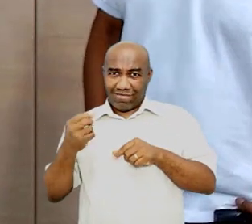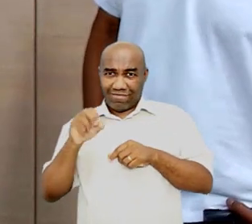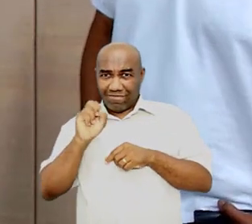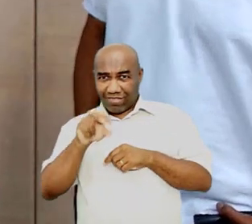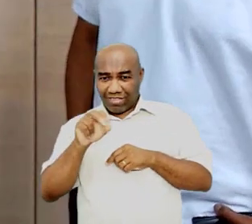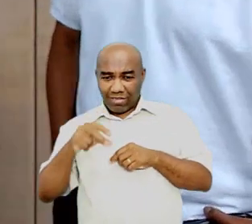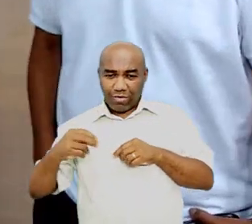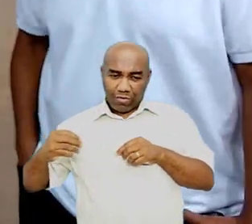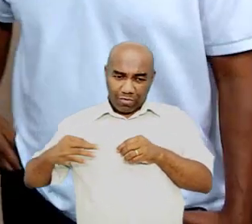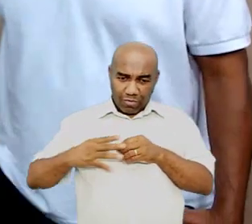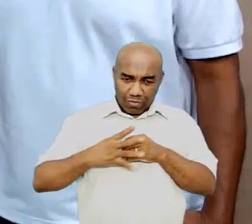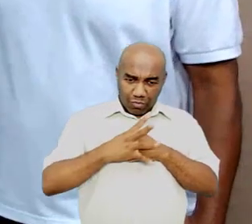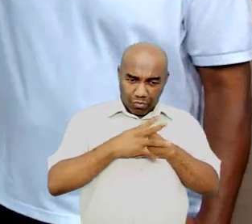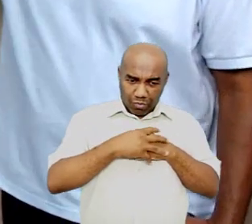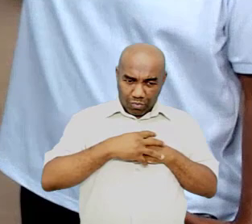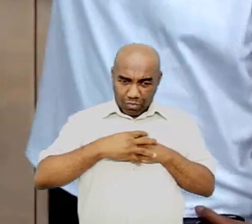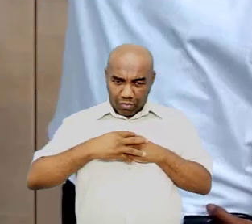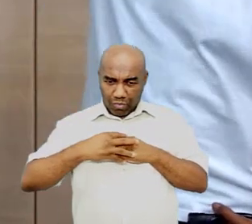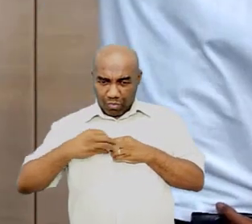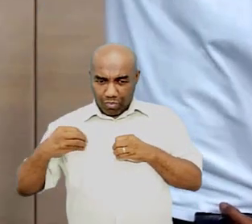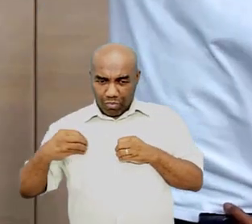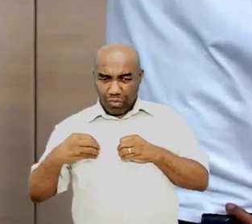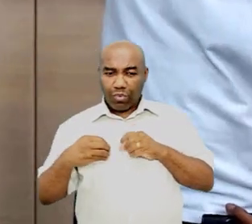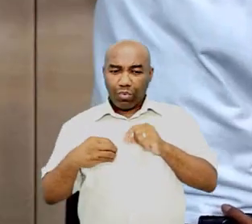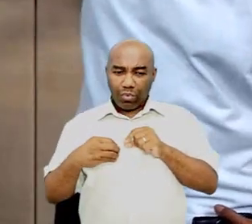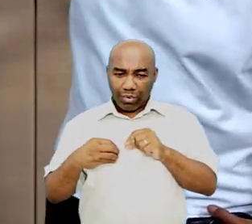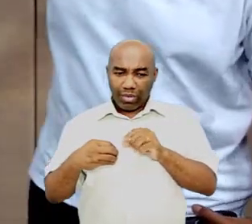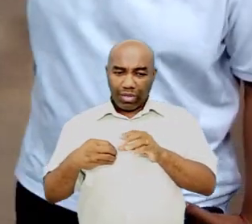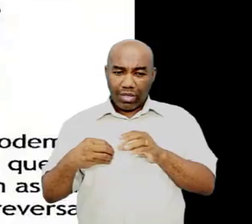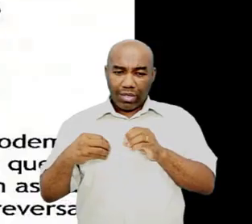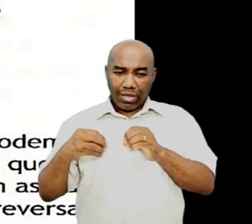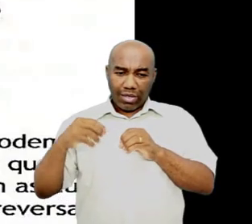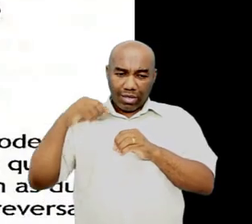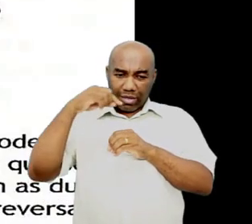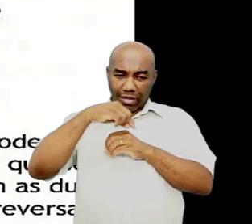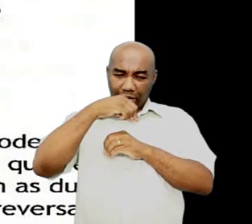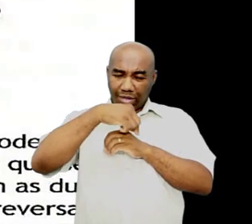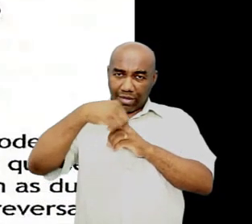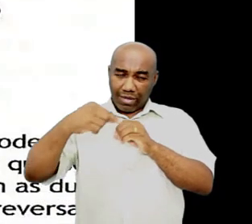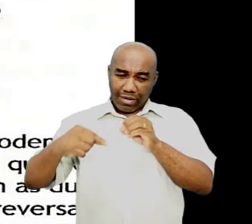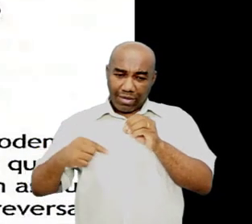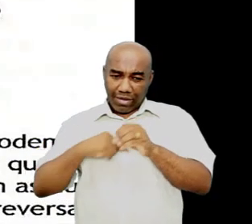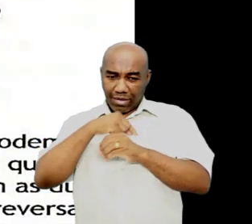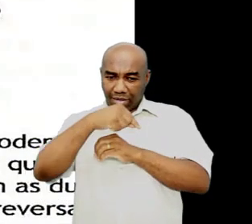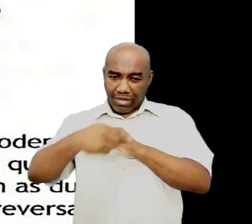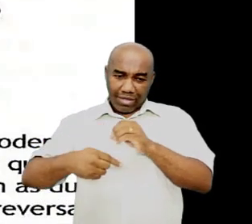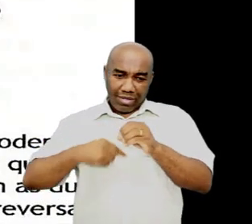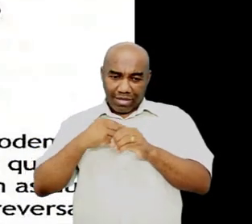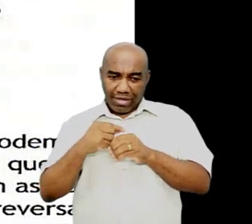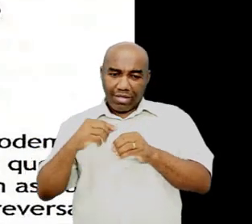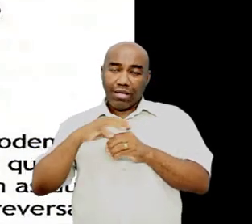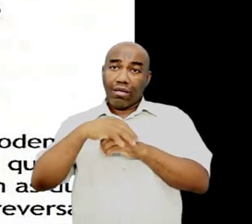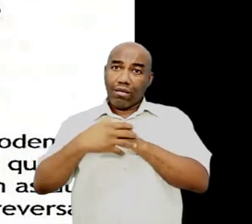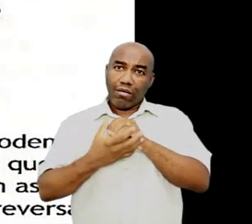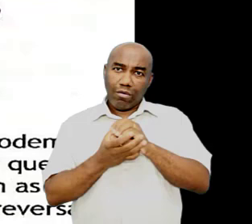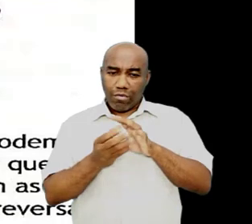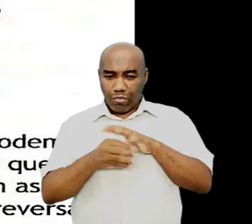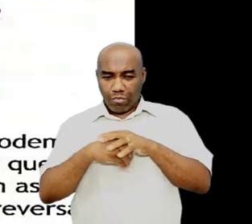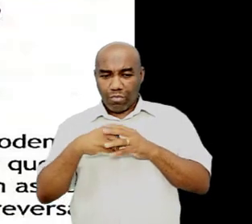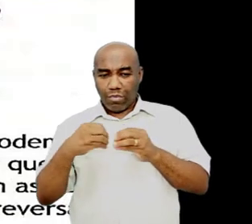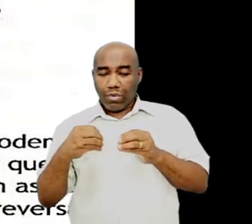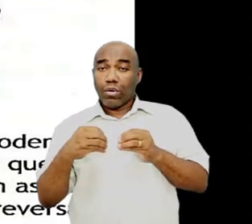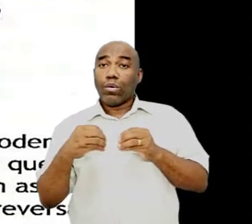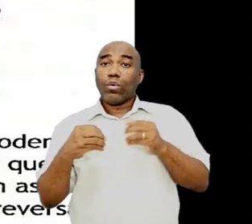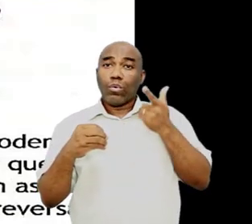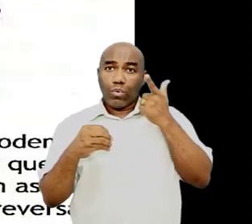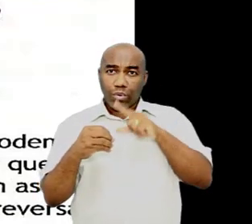que você nota, sabe o quê? Você nota ali, ó. Ela é uma capa e ao lado, ou melhor,